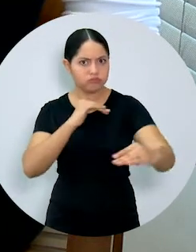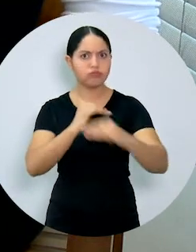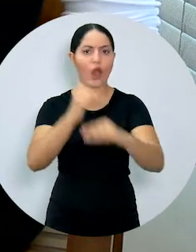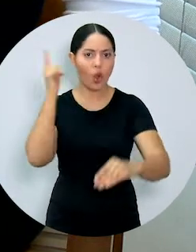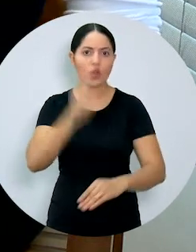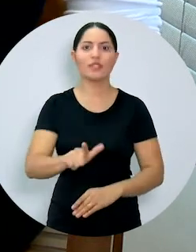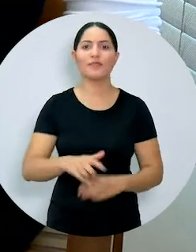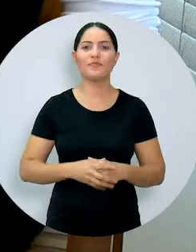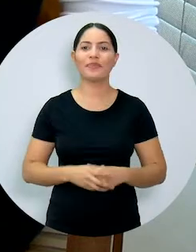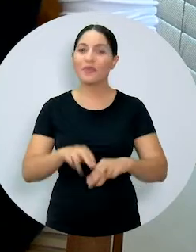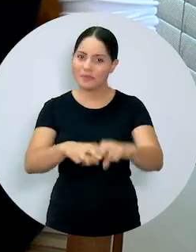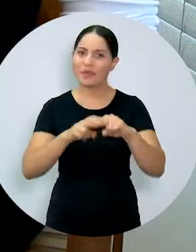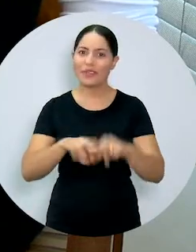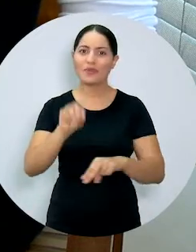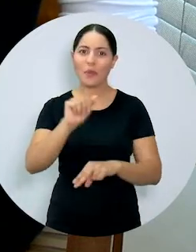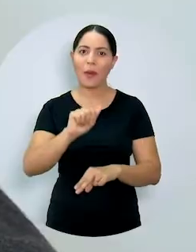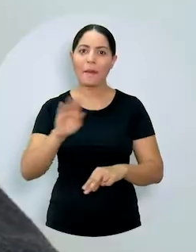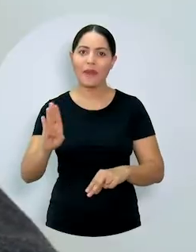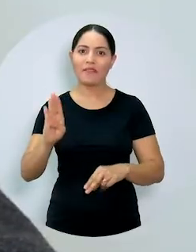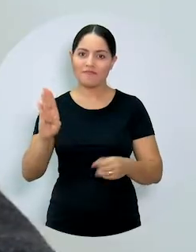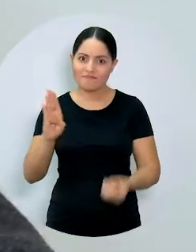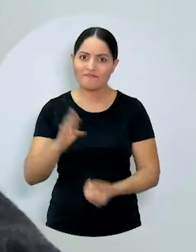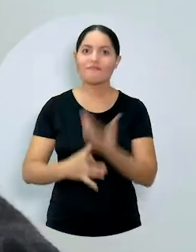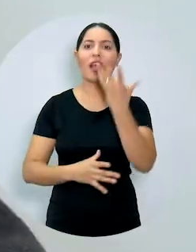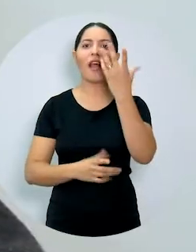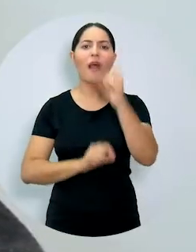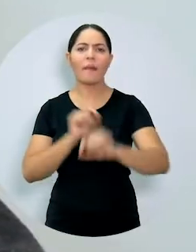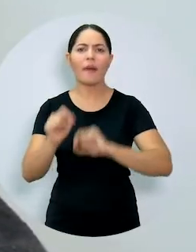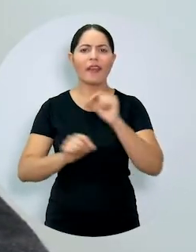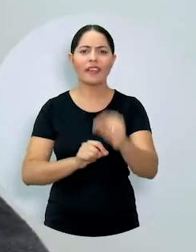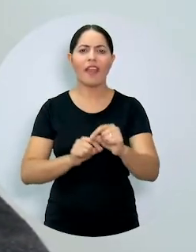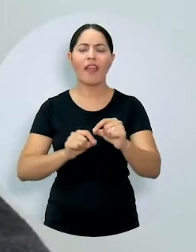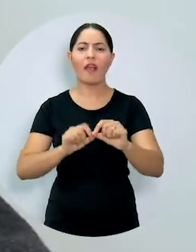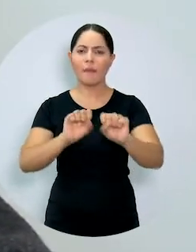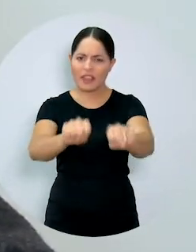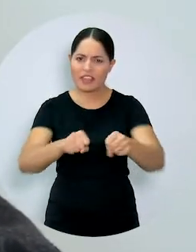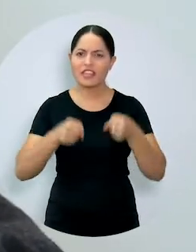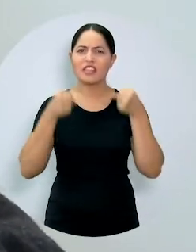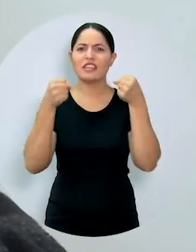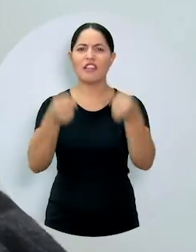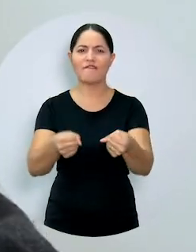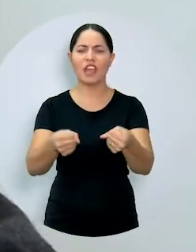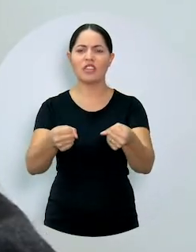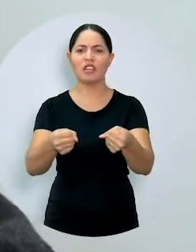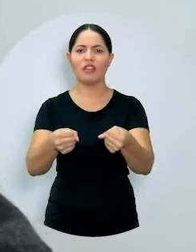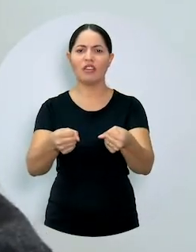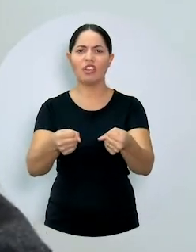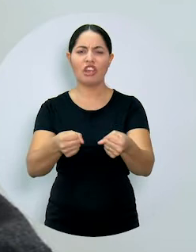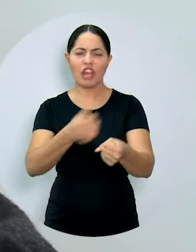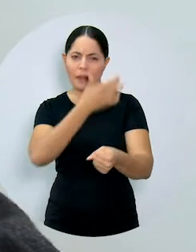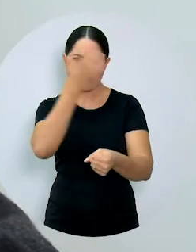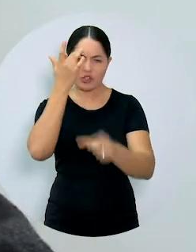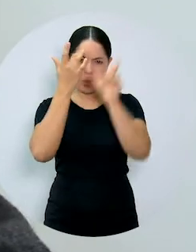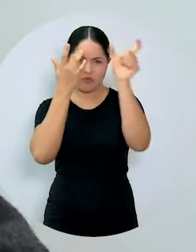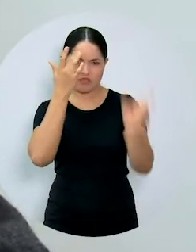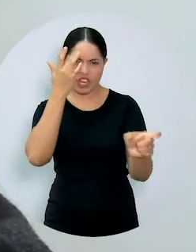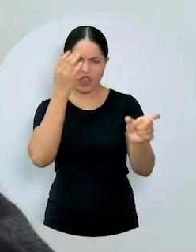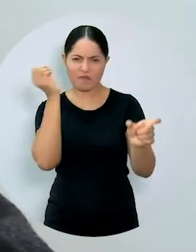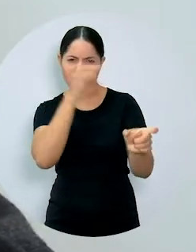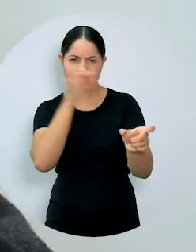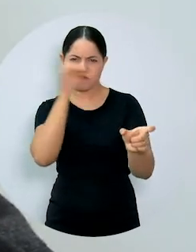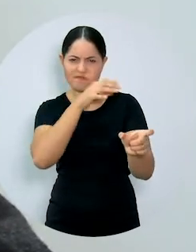E por isso é que serve a Ordem dos Advogados. Serve para enfrentar o arbítrio, serve para enfrentar aqueles que